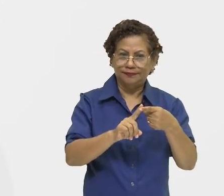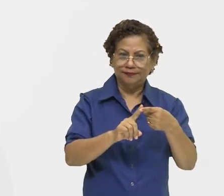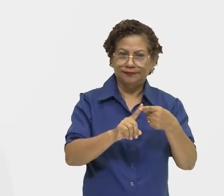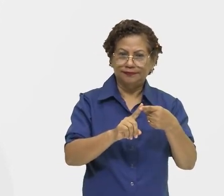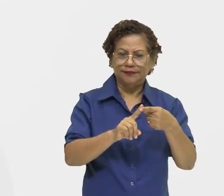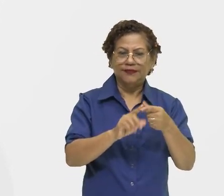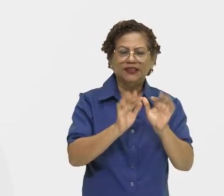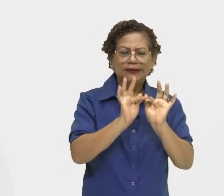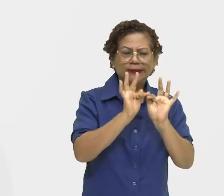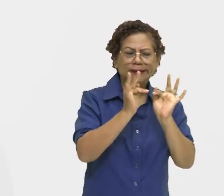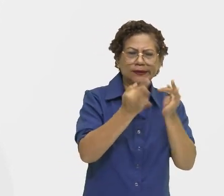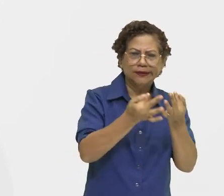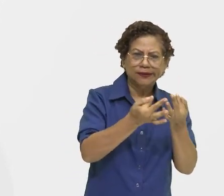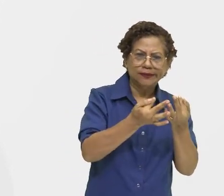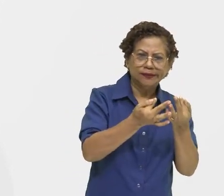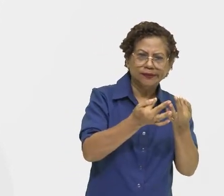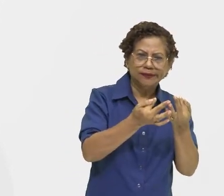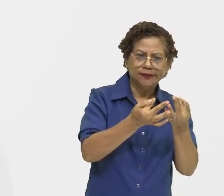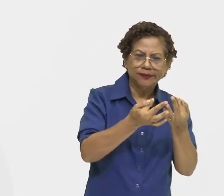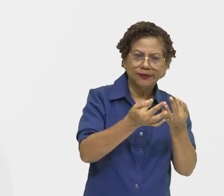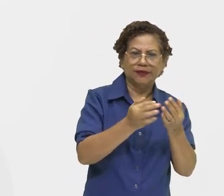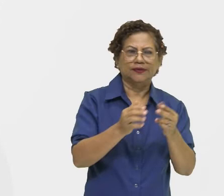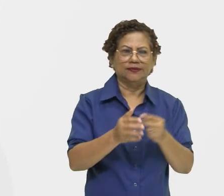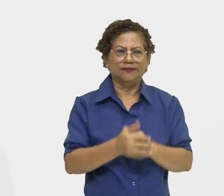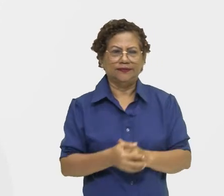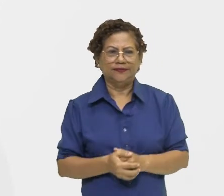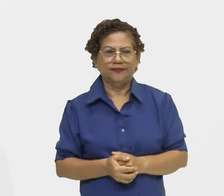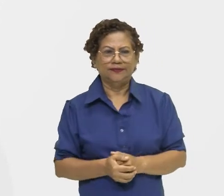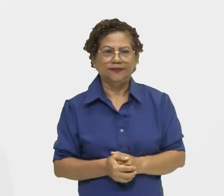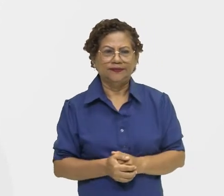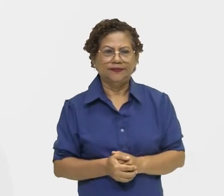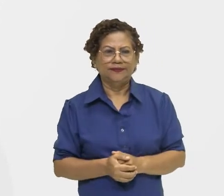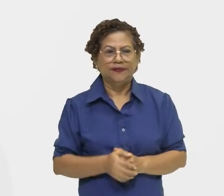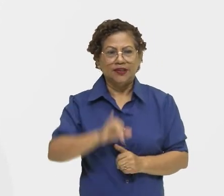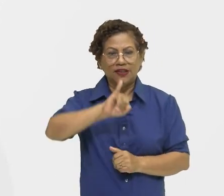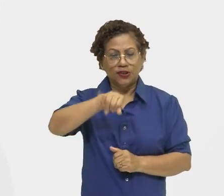simples. Dentro da ordem jônica,